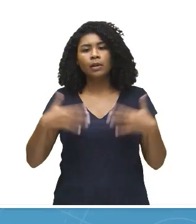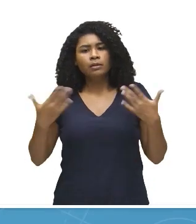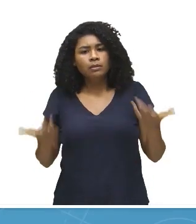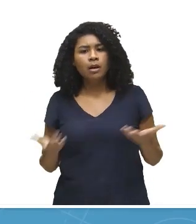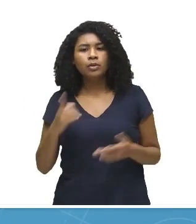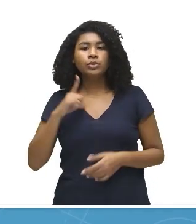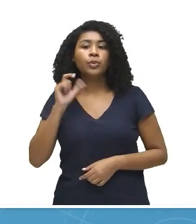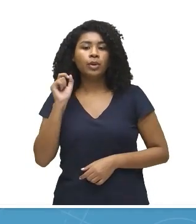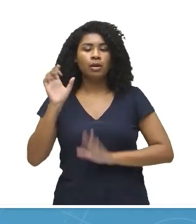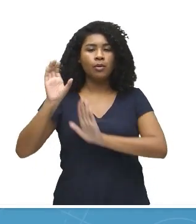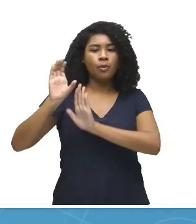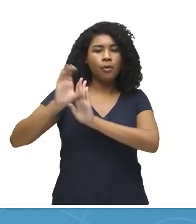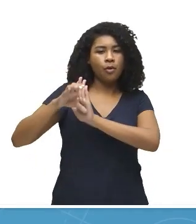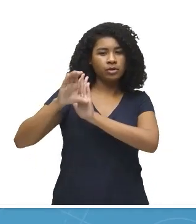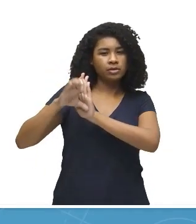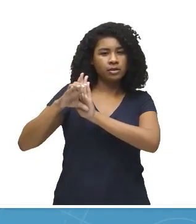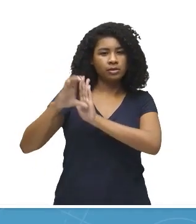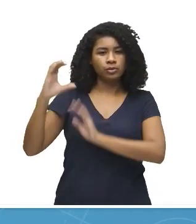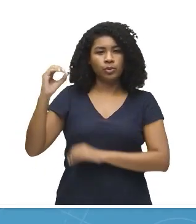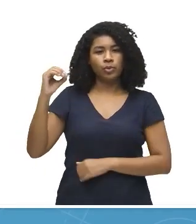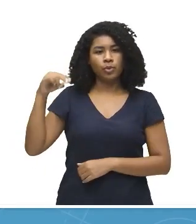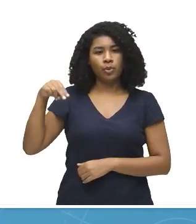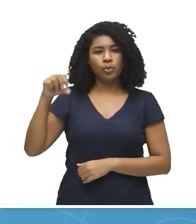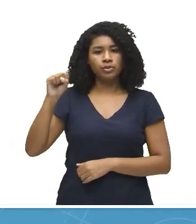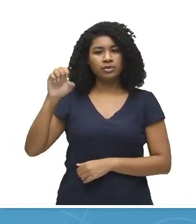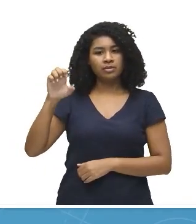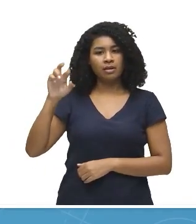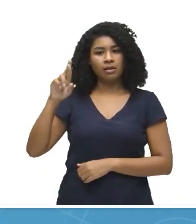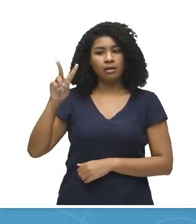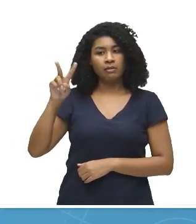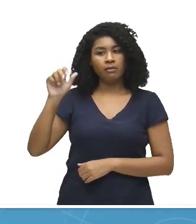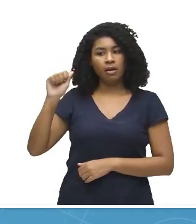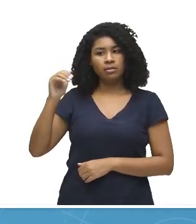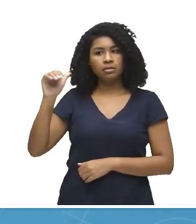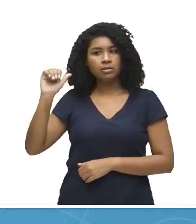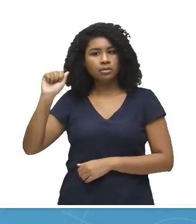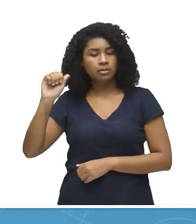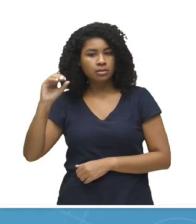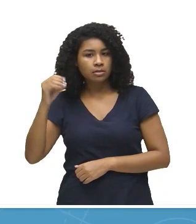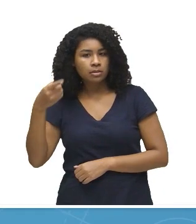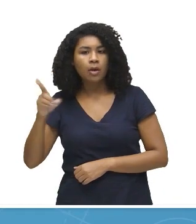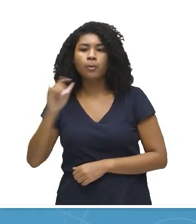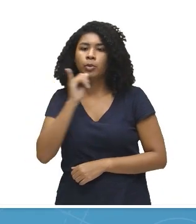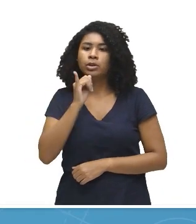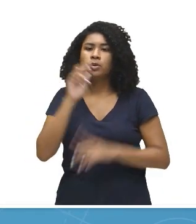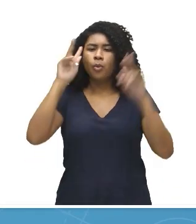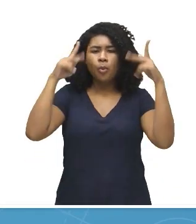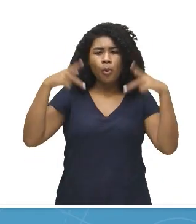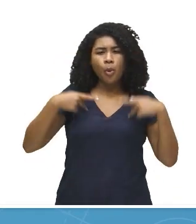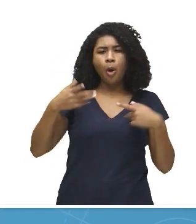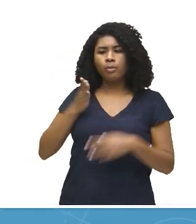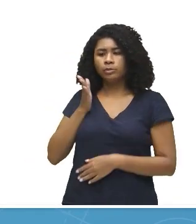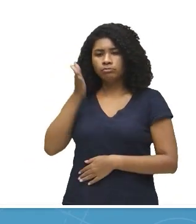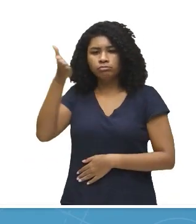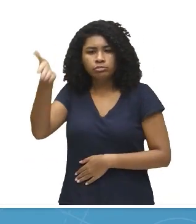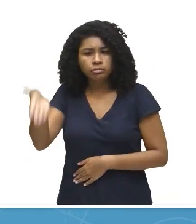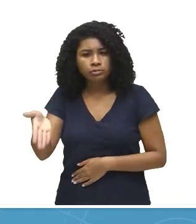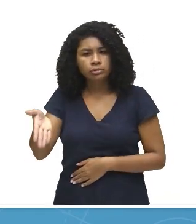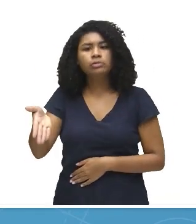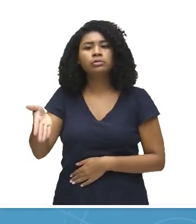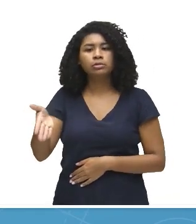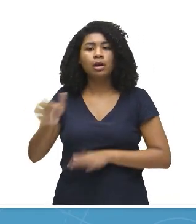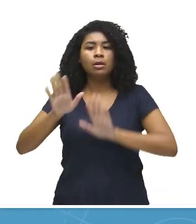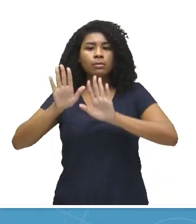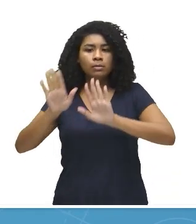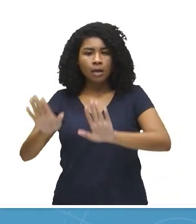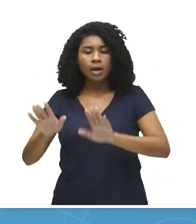no conceito de conservação ambiental. Então é permitido, por exemplo, a presença do homem, porém de